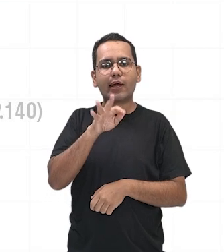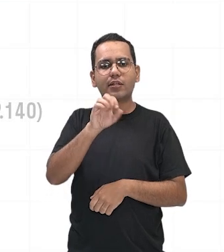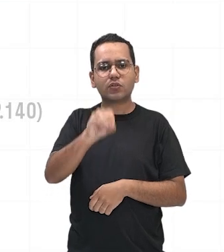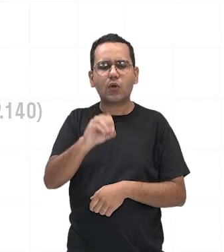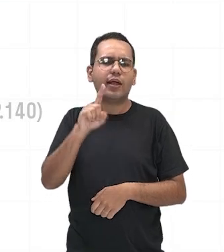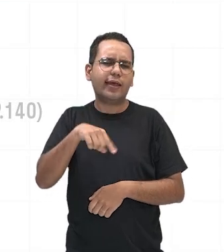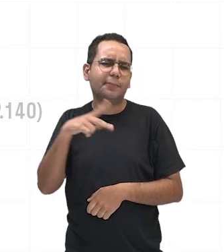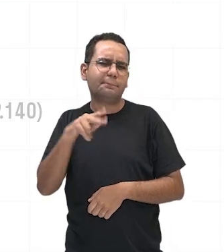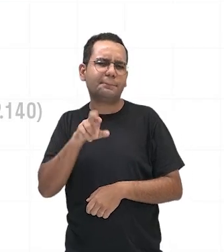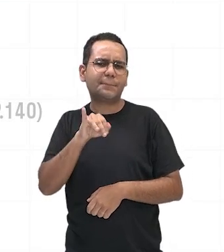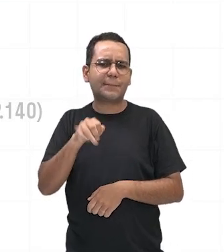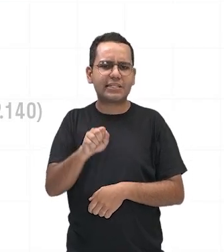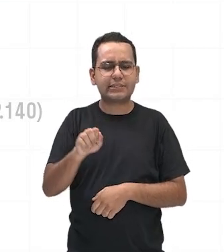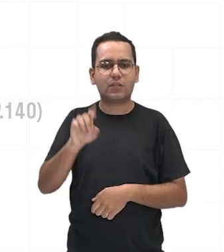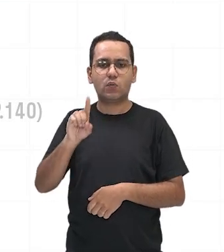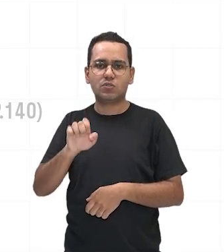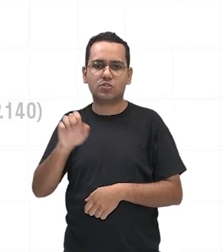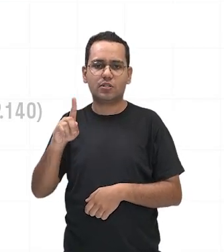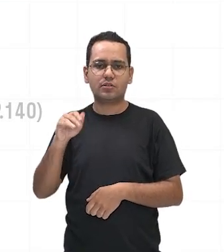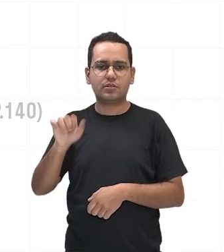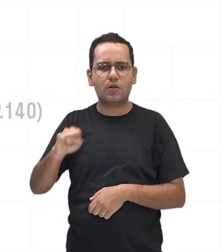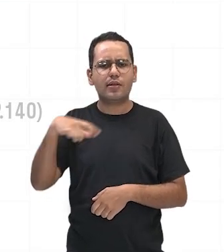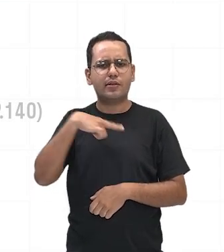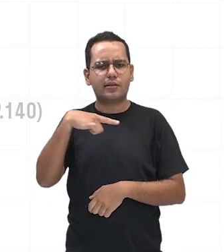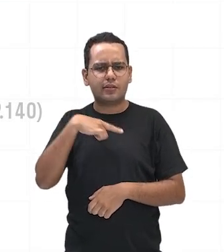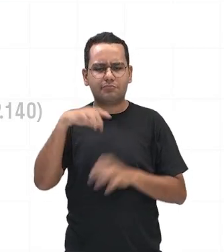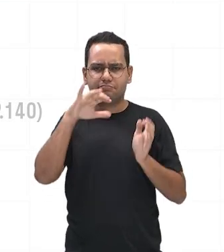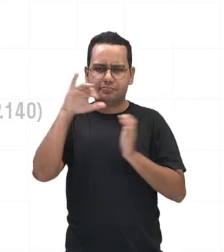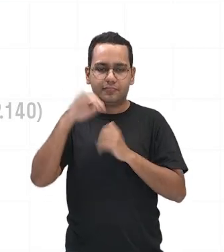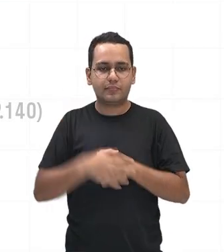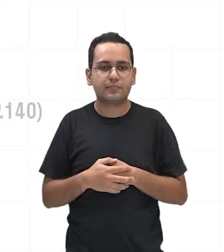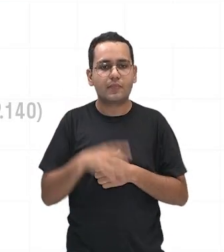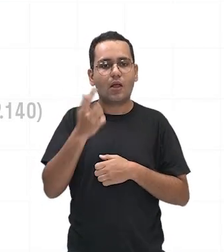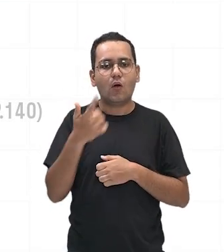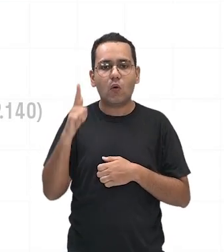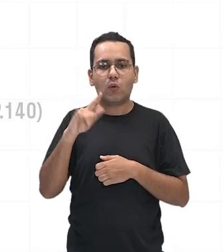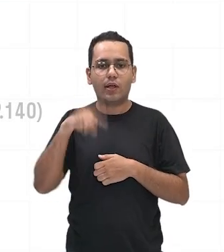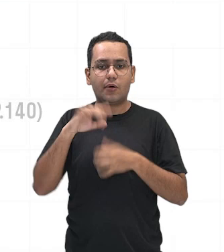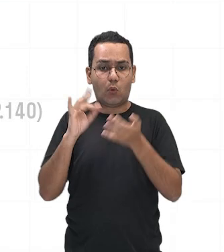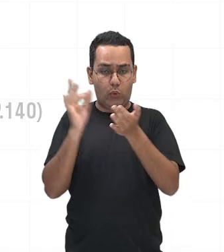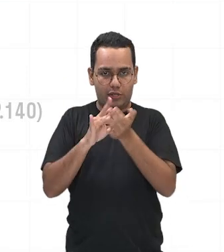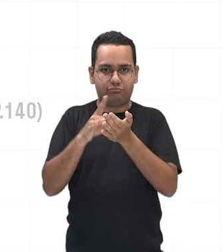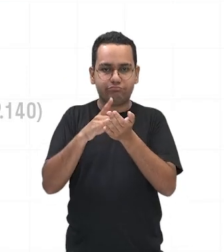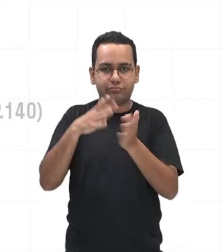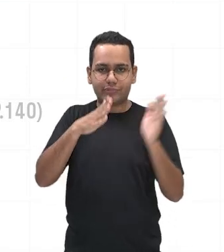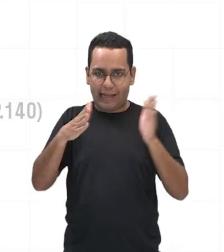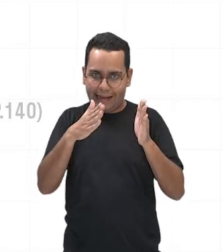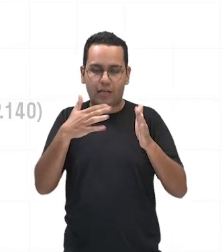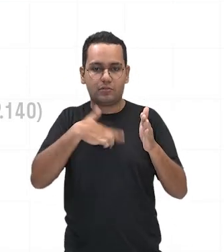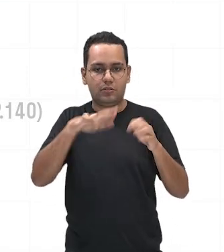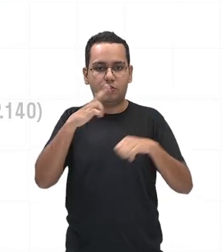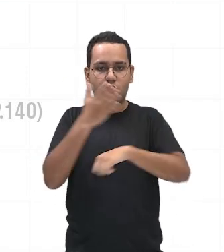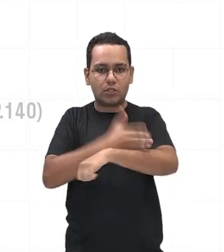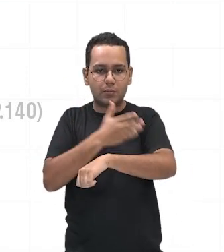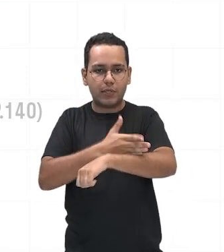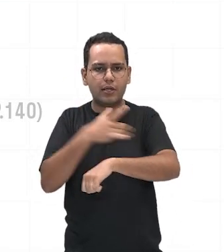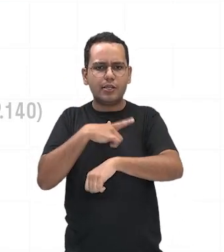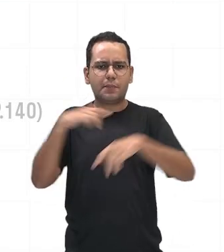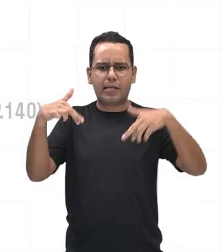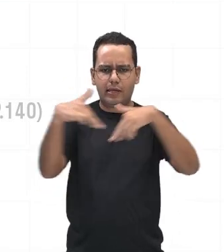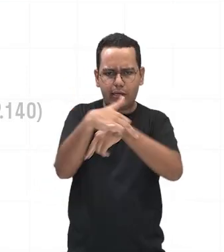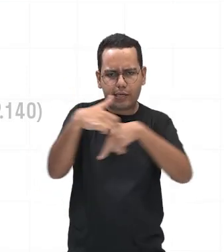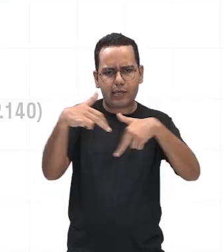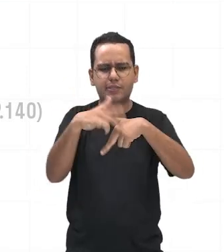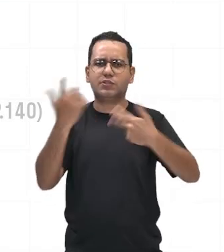religiosidade medieval, peregrinações, as cruzadas, o culto às relíquias e etc., decorria dessa interpretação do mundo